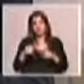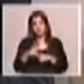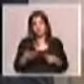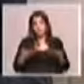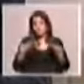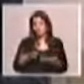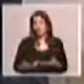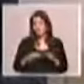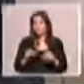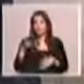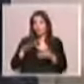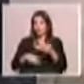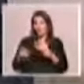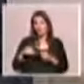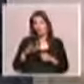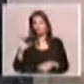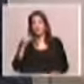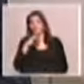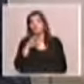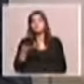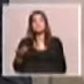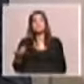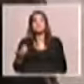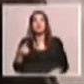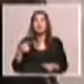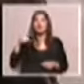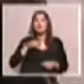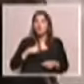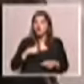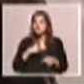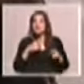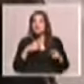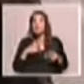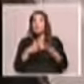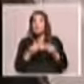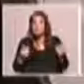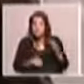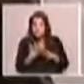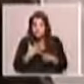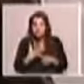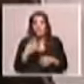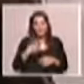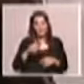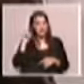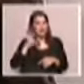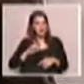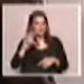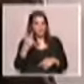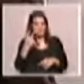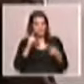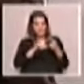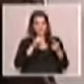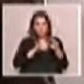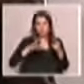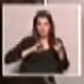foi referido pelo colega João, a nossa produção essencialmente existem dois queijos. Há um queijo Serra da Estrela